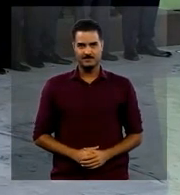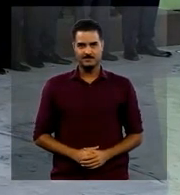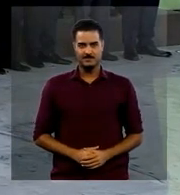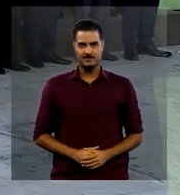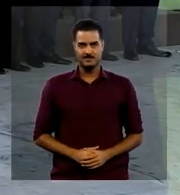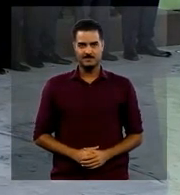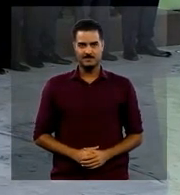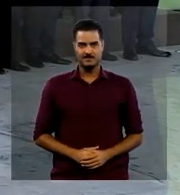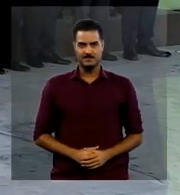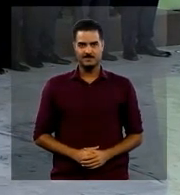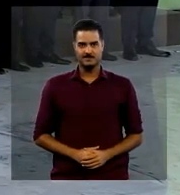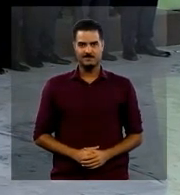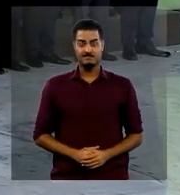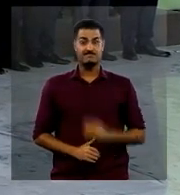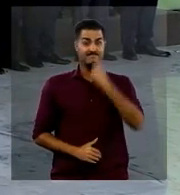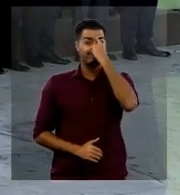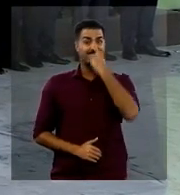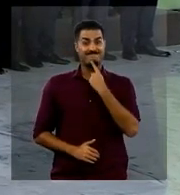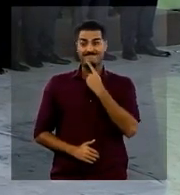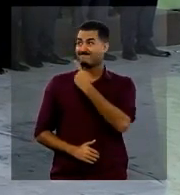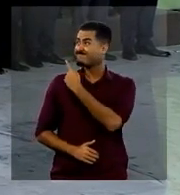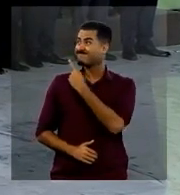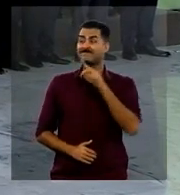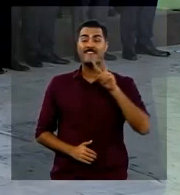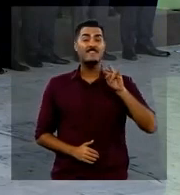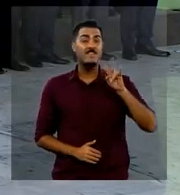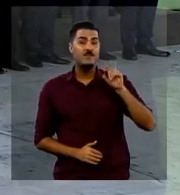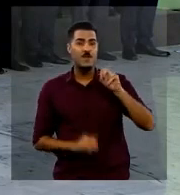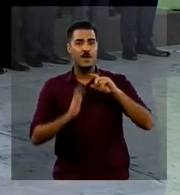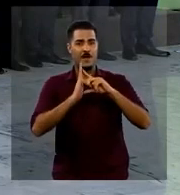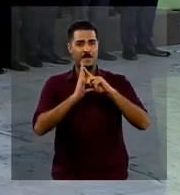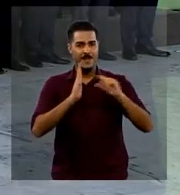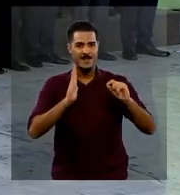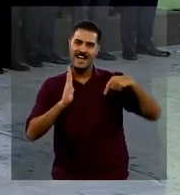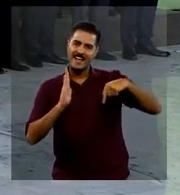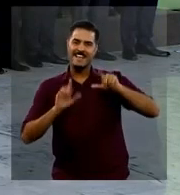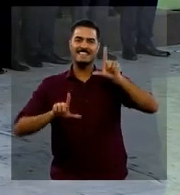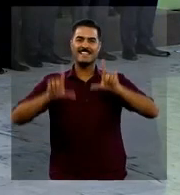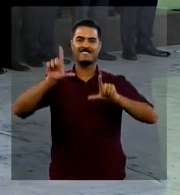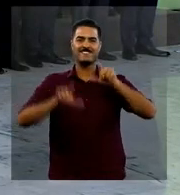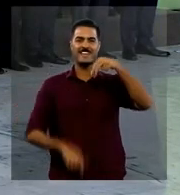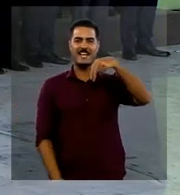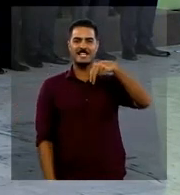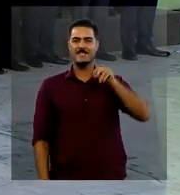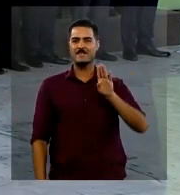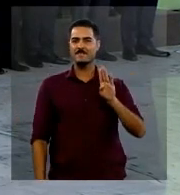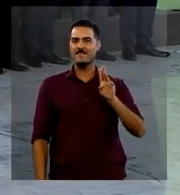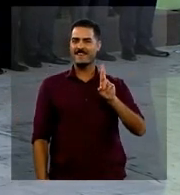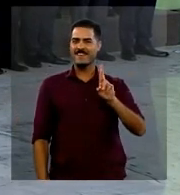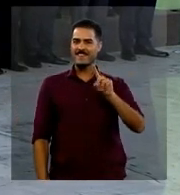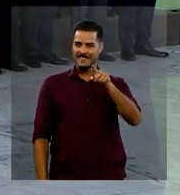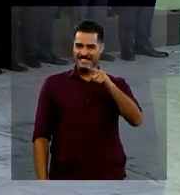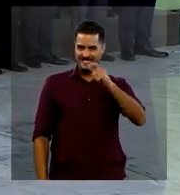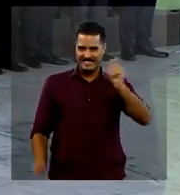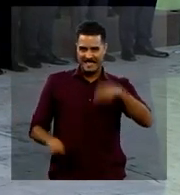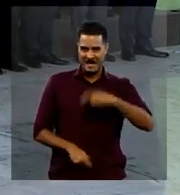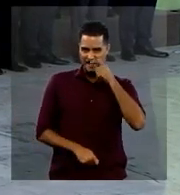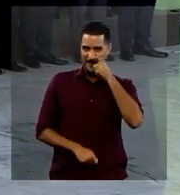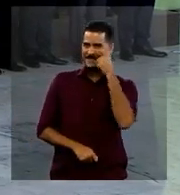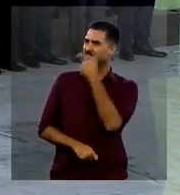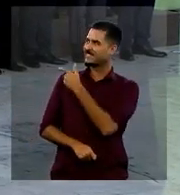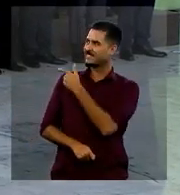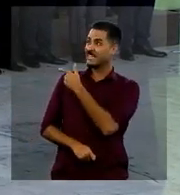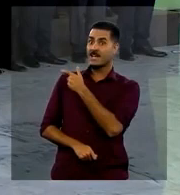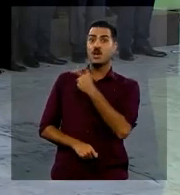Essas são imagens ao vivo do Palácio do Planalto, aqui pela TV NBR, que você acompanha a foto oficial com a nova equipe